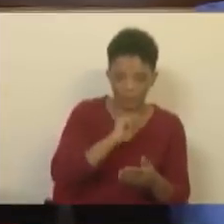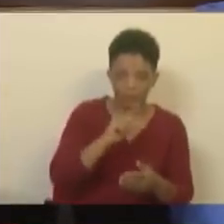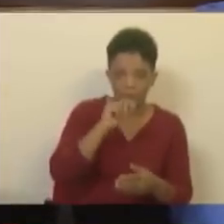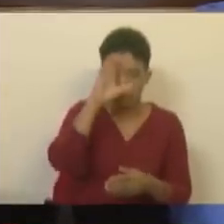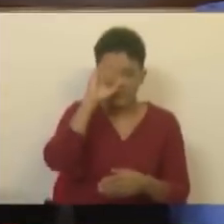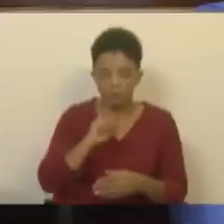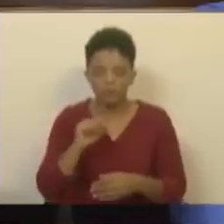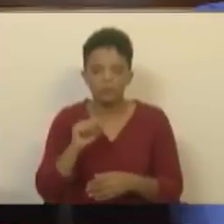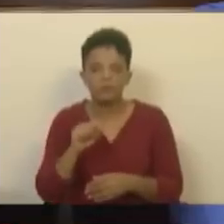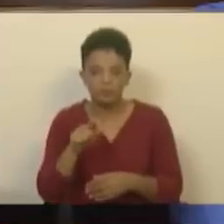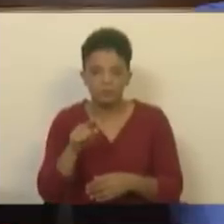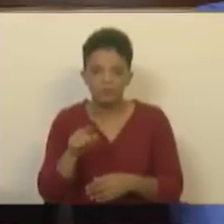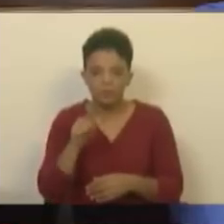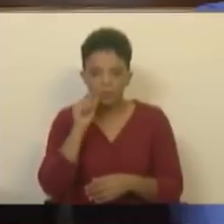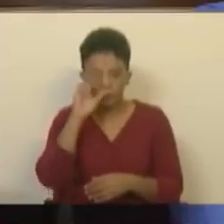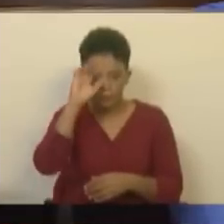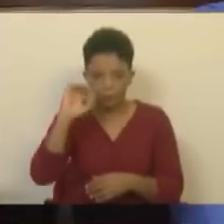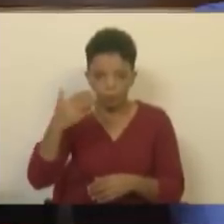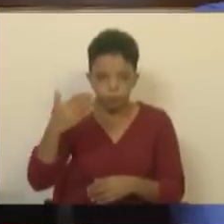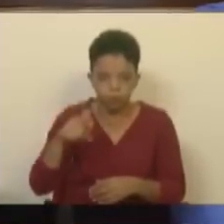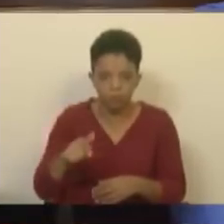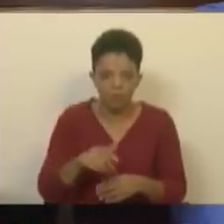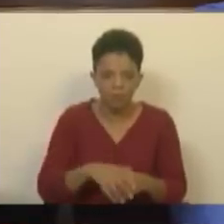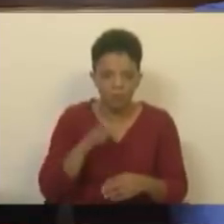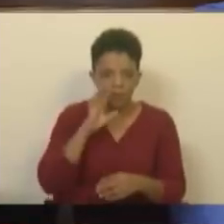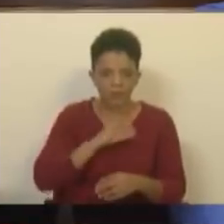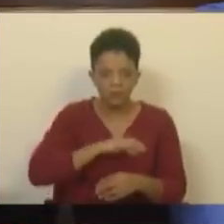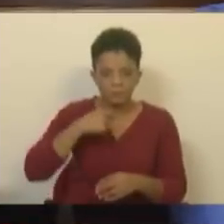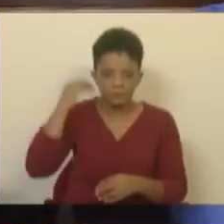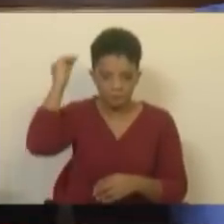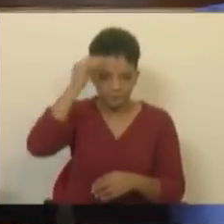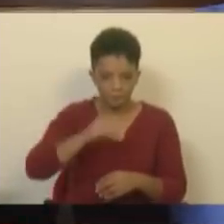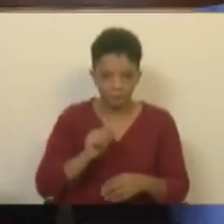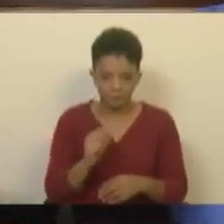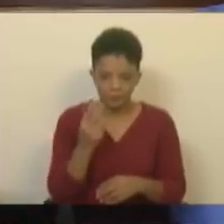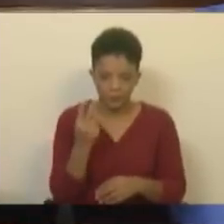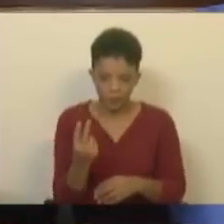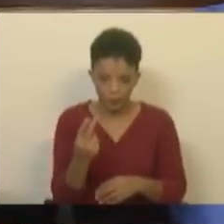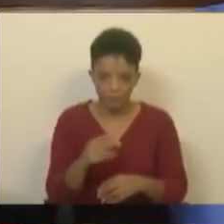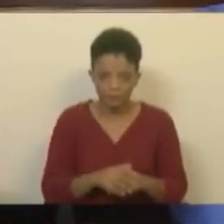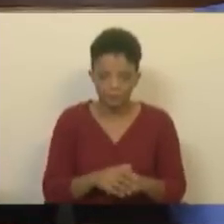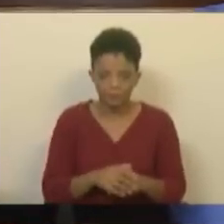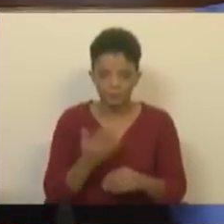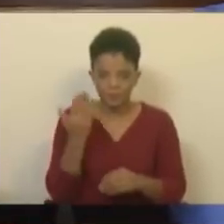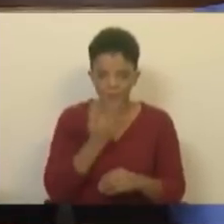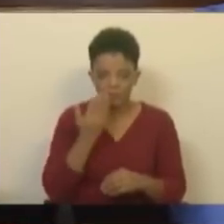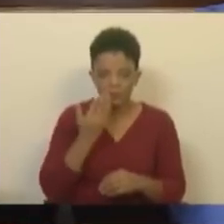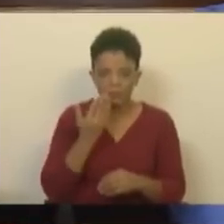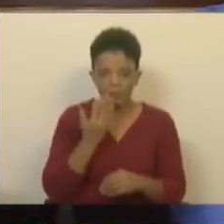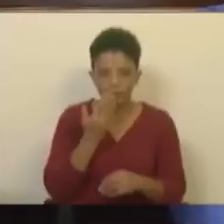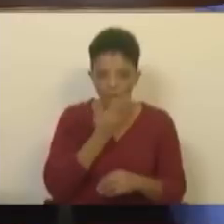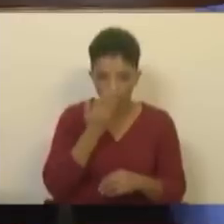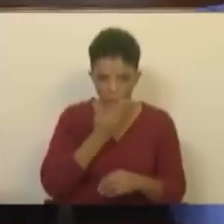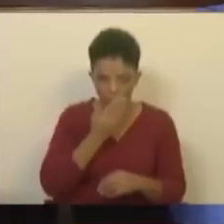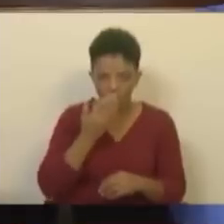uma competência exclusiva do primeiro-ministro o senhor presidente da república aliás em dois minutos deu uma aula direito constitucional que até eu que sou economista